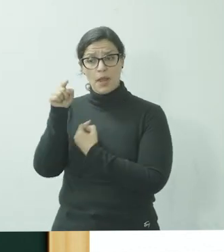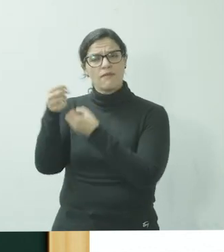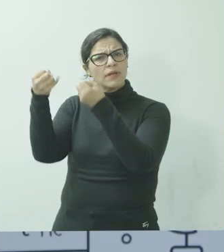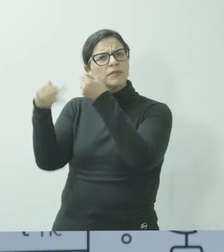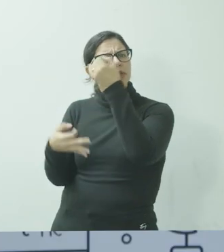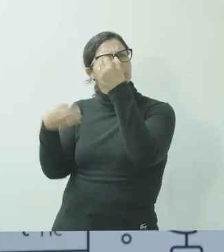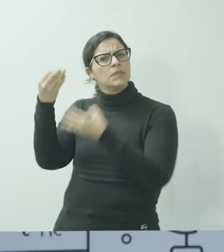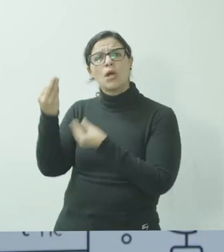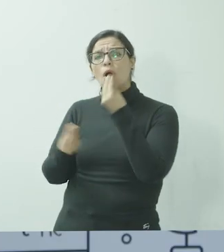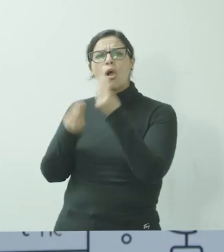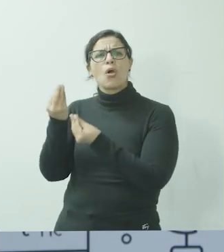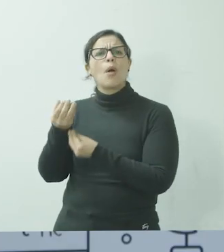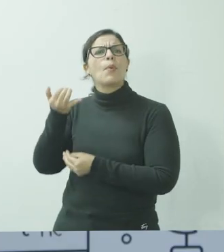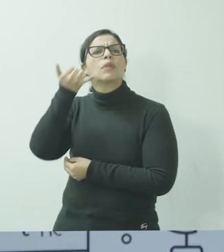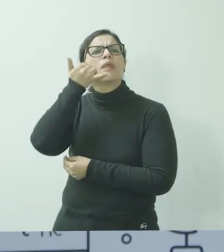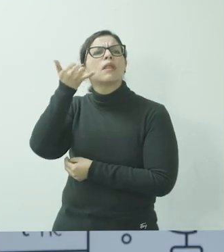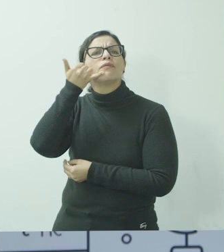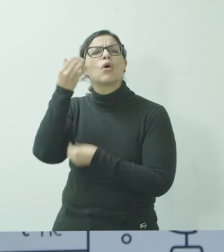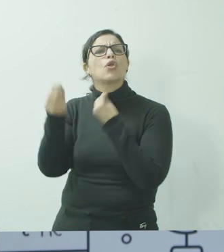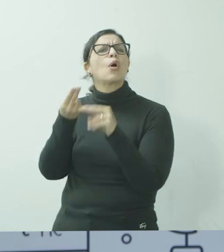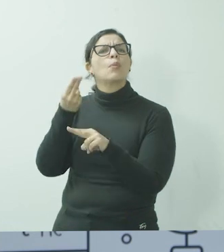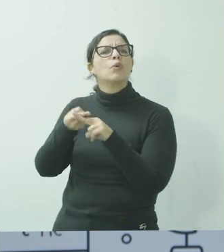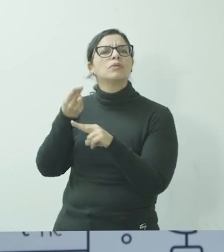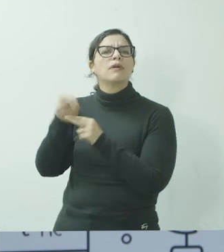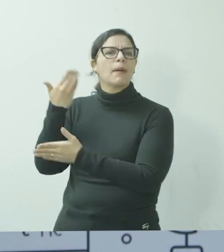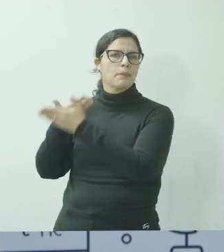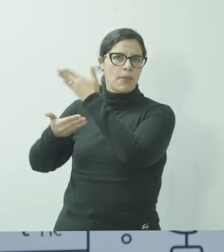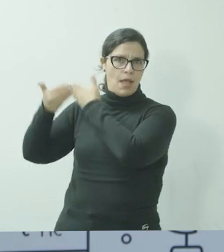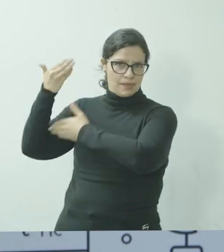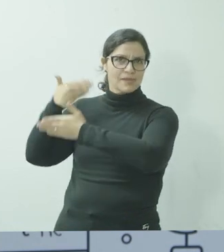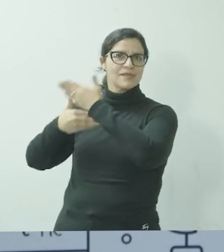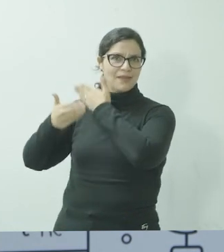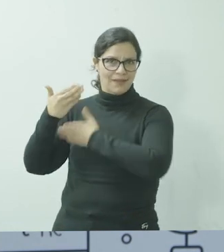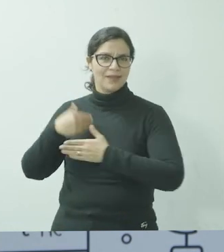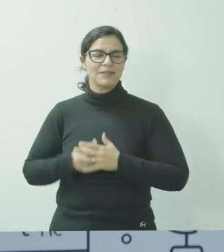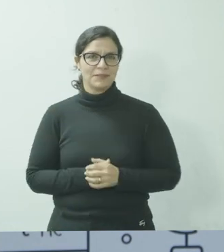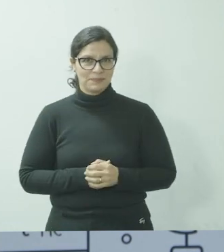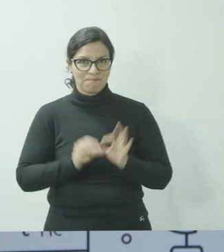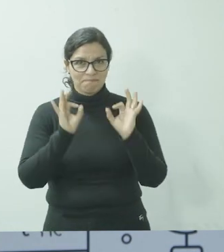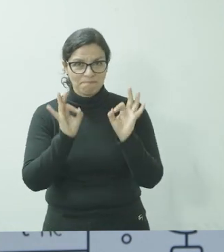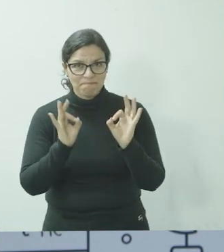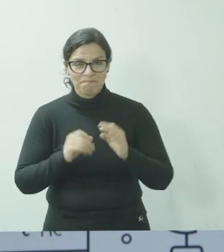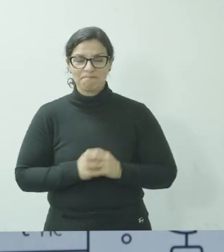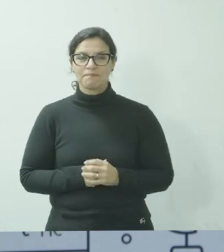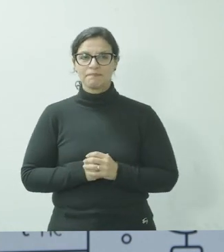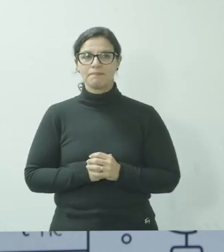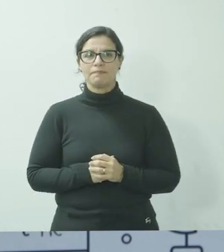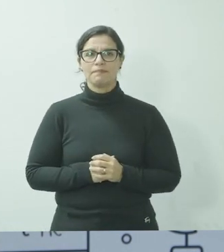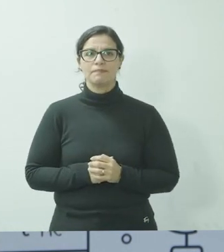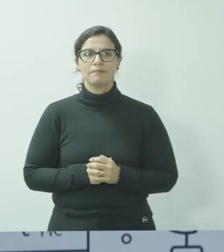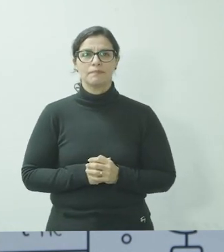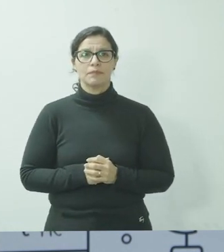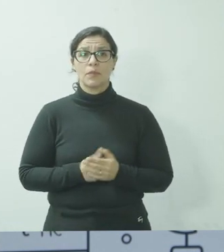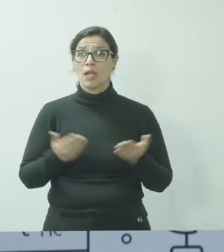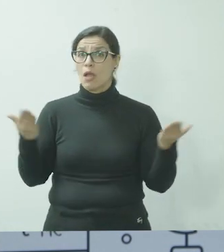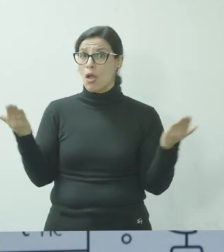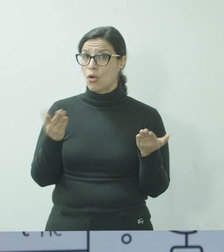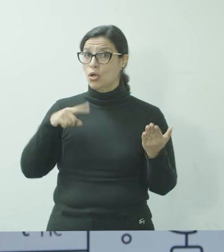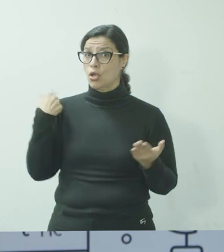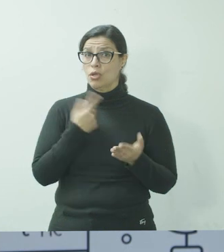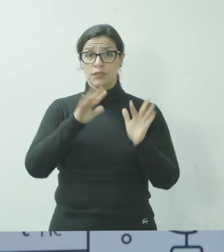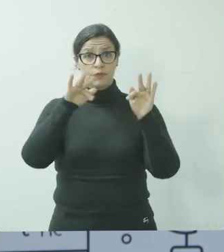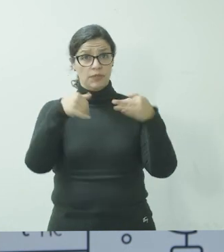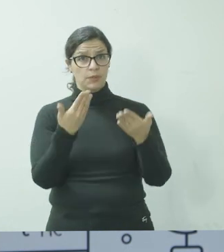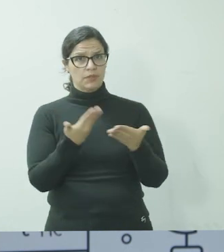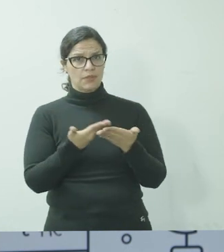vai relatar Como que o telefone era usado lá antigamente Ok então